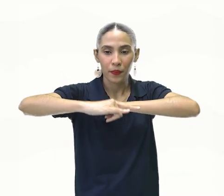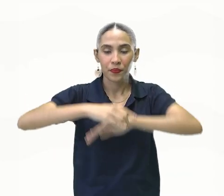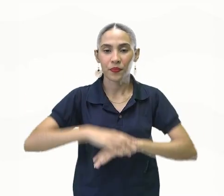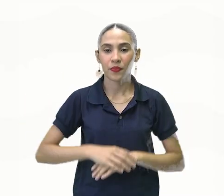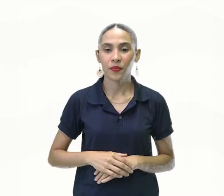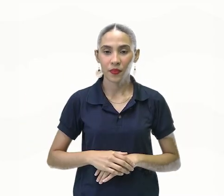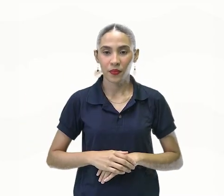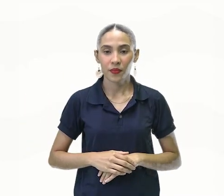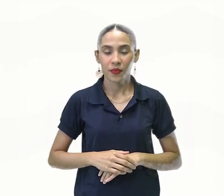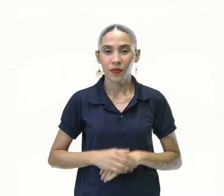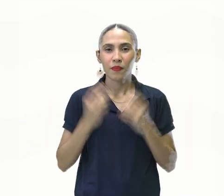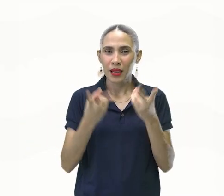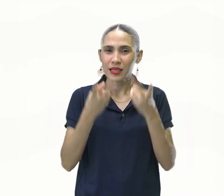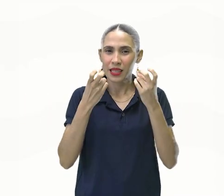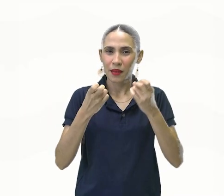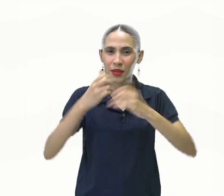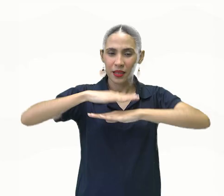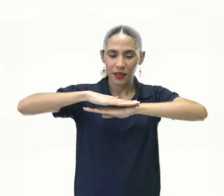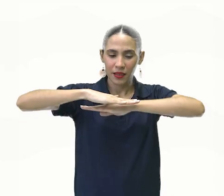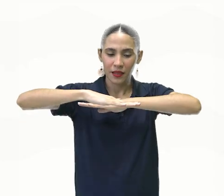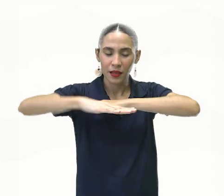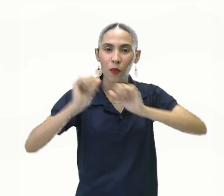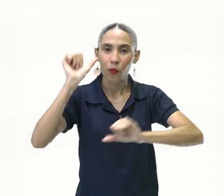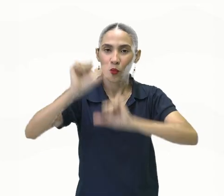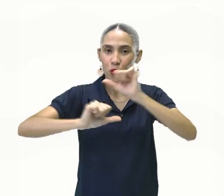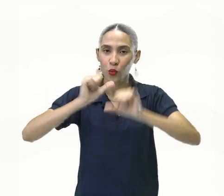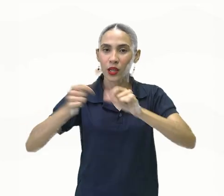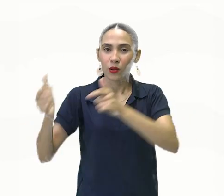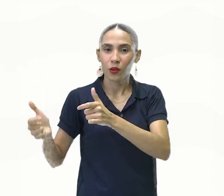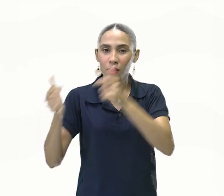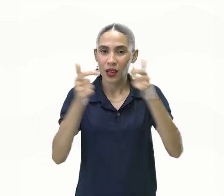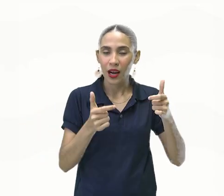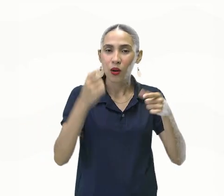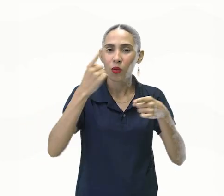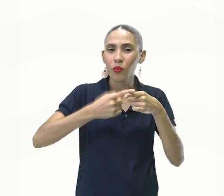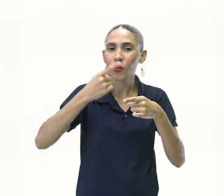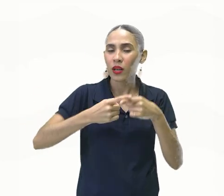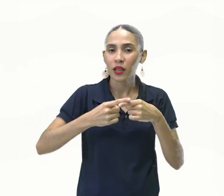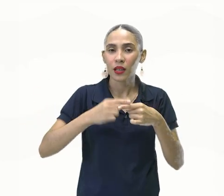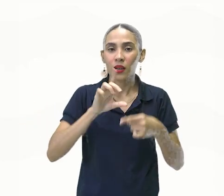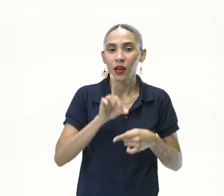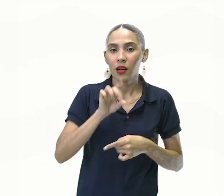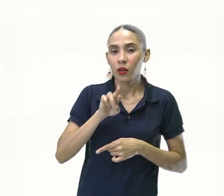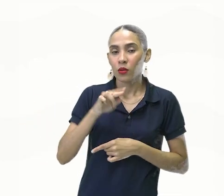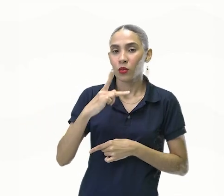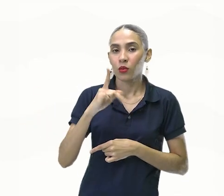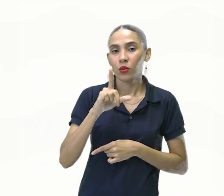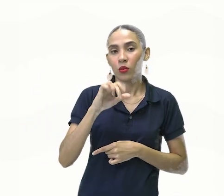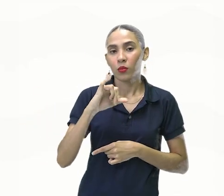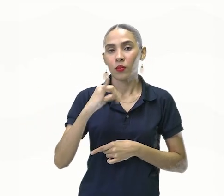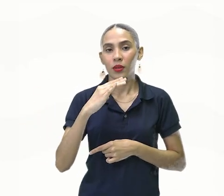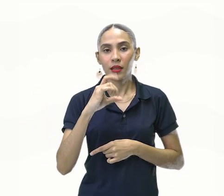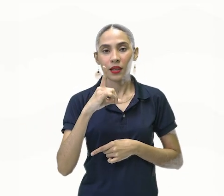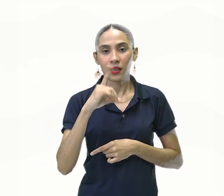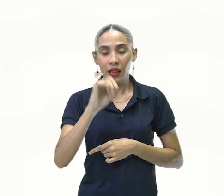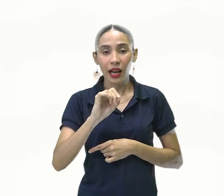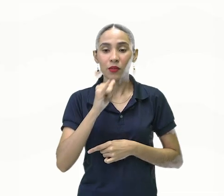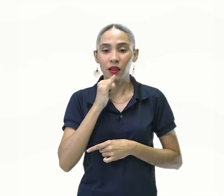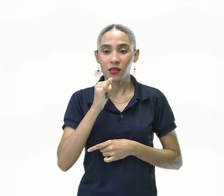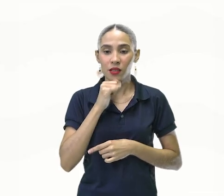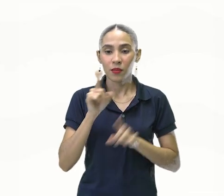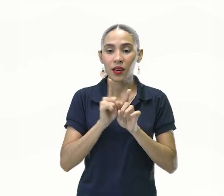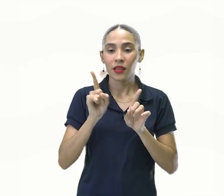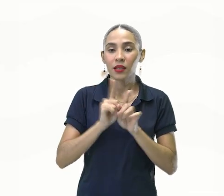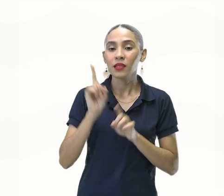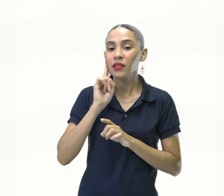duplicado. Ó. E parece que está sendo duplicado. Por que ocorre isso? O fenômeno